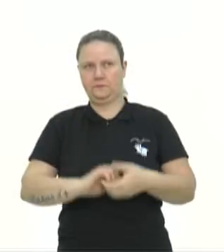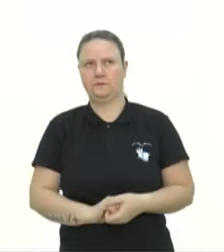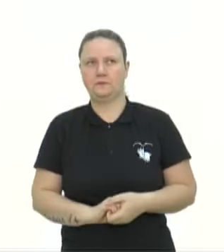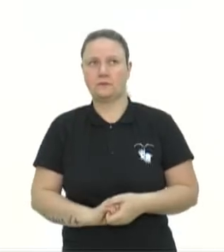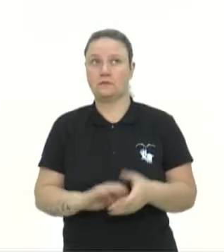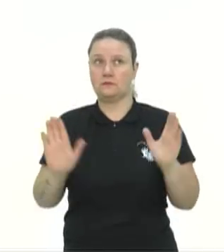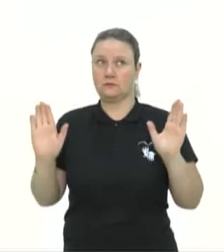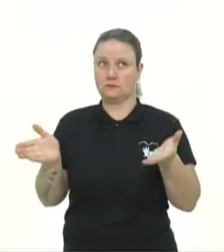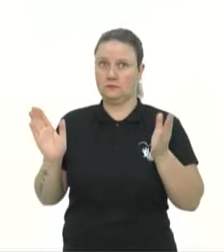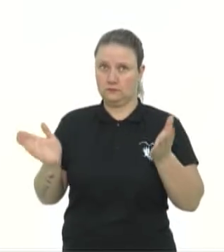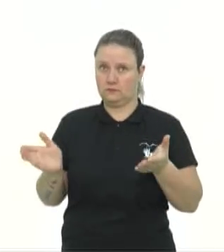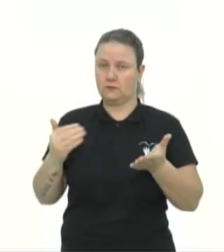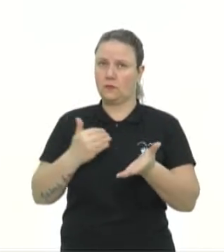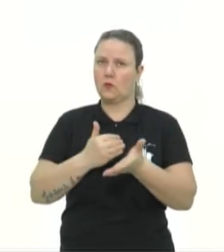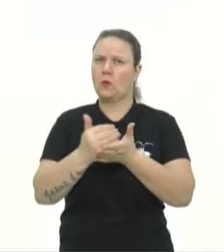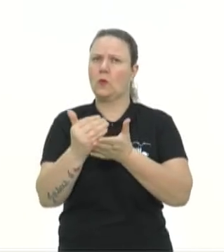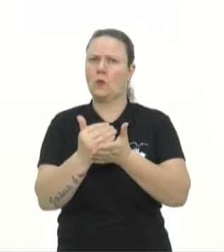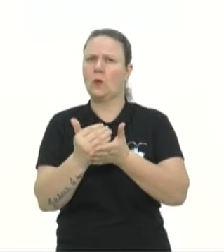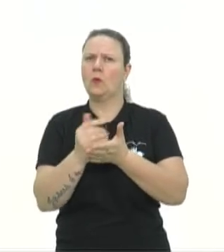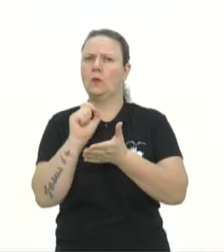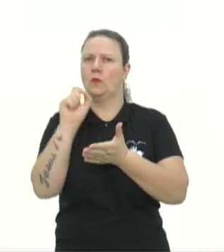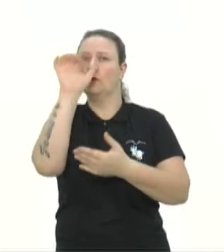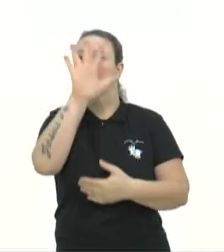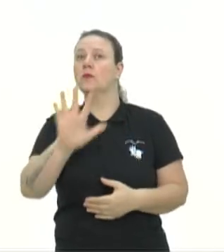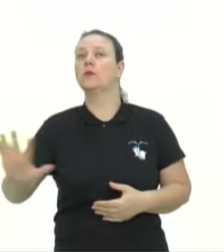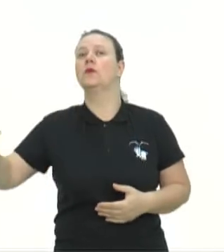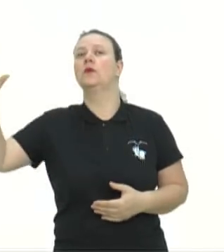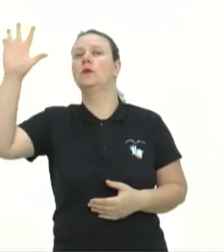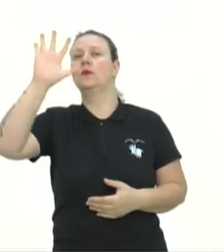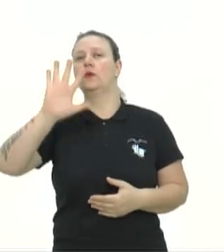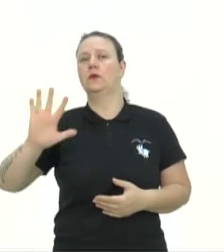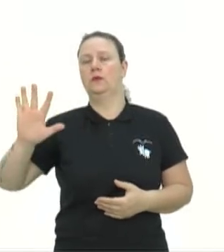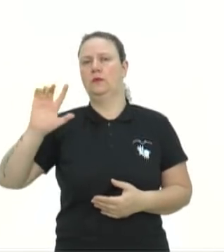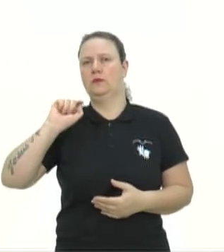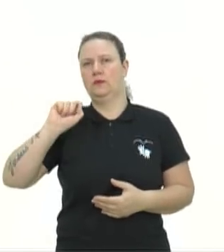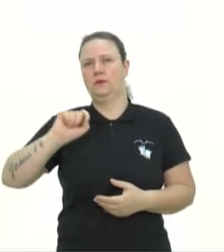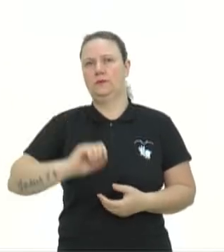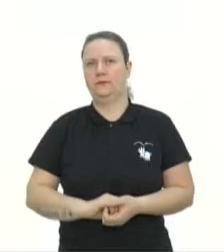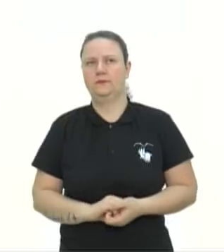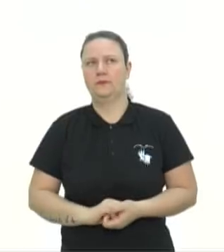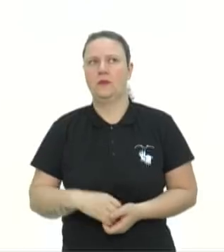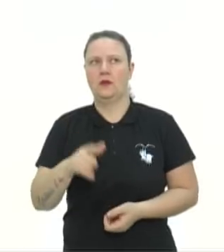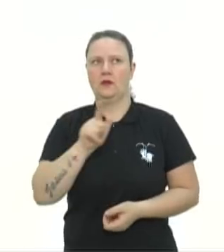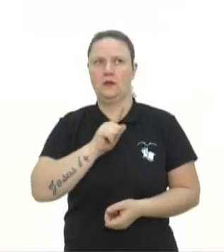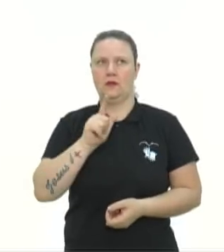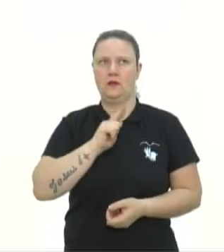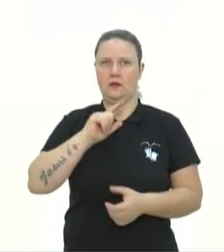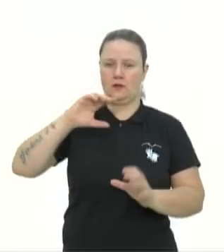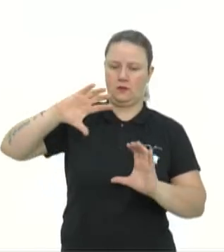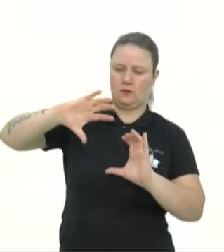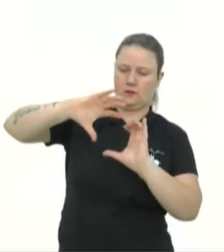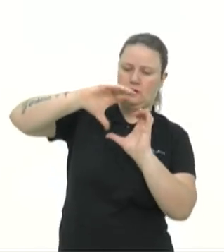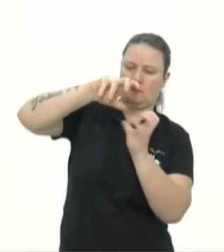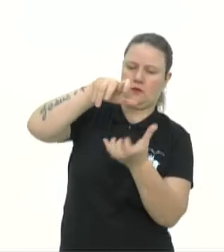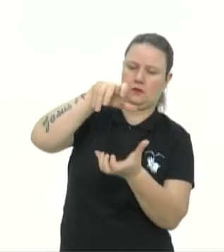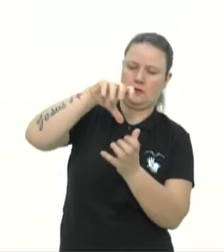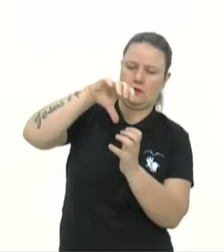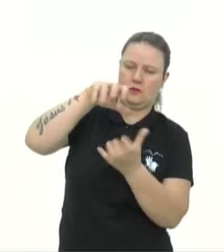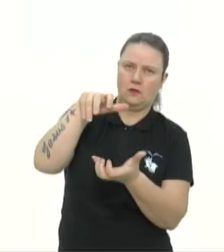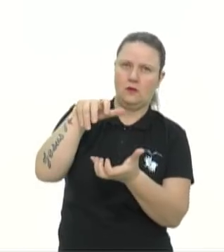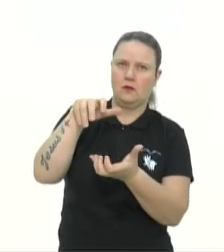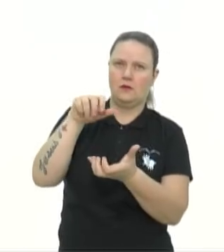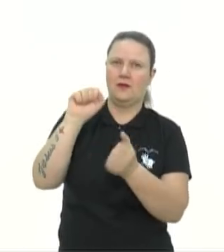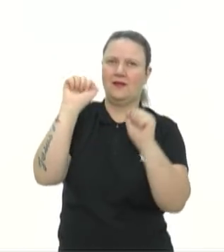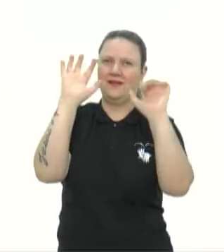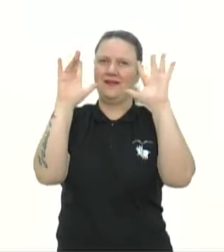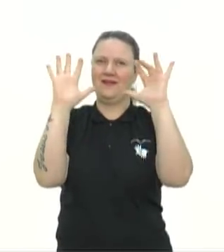Eu coloquei aqui para nós uma imagenzinha e nós temos ali o nosso planeta Terra,